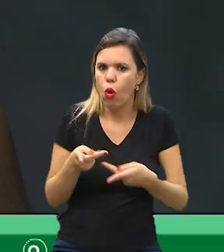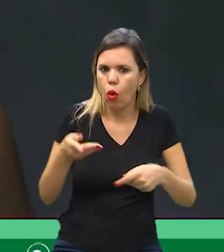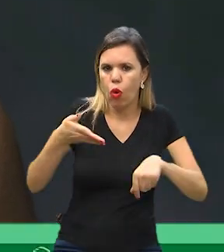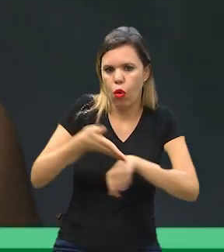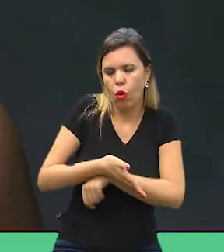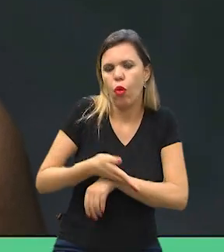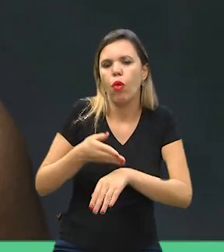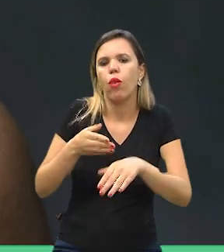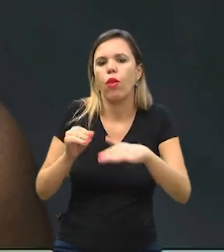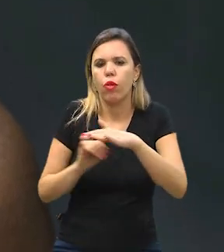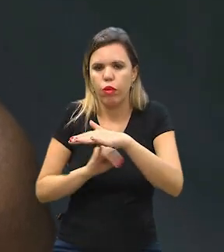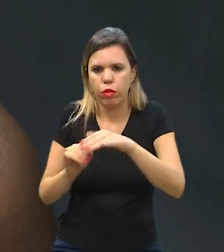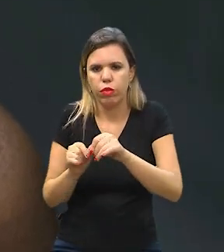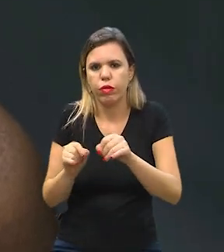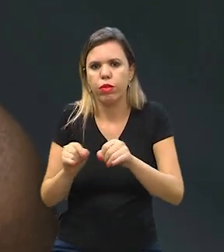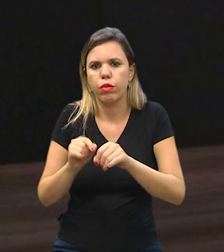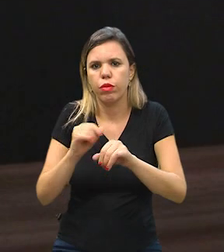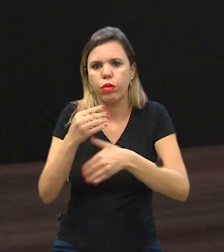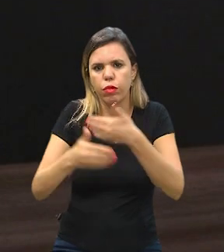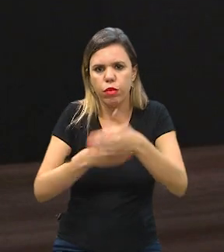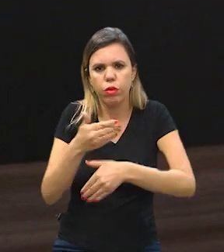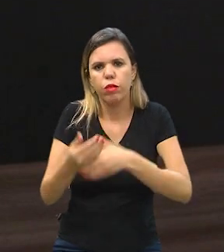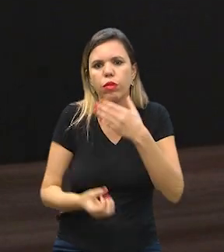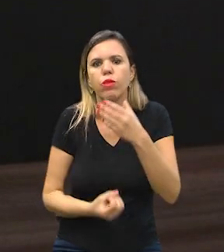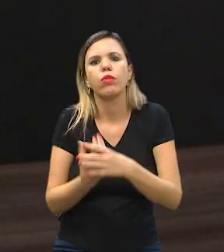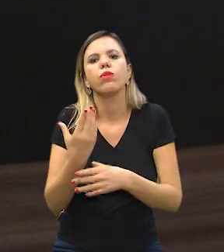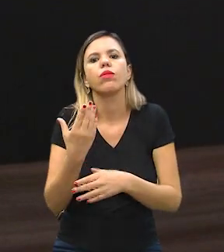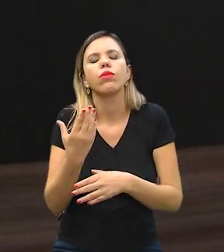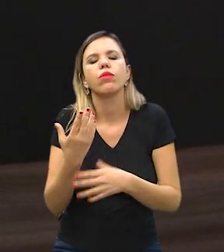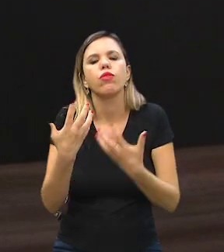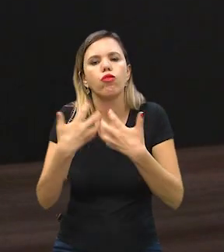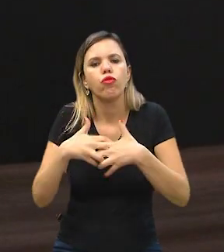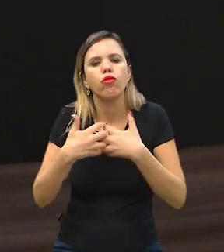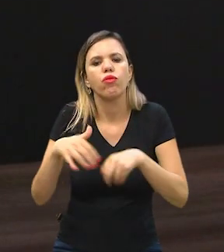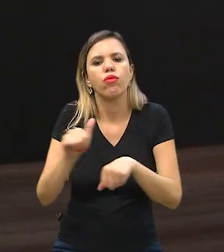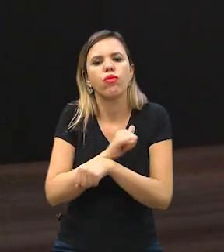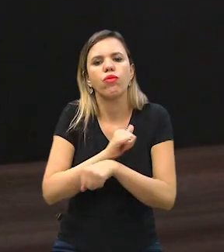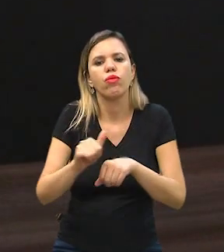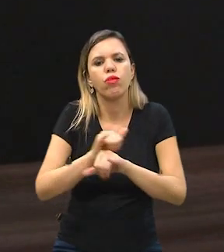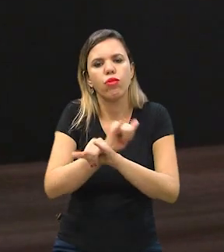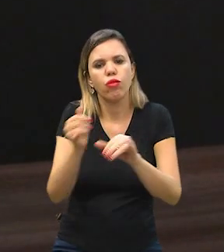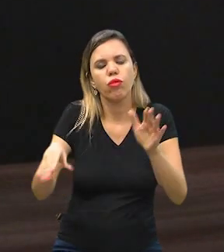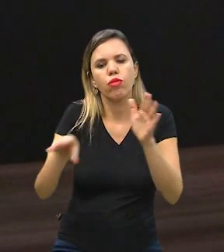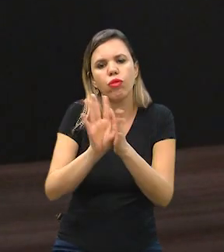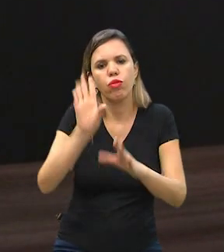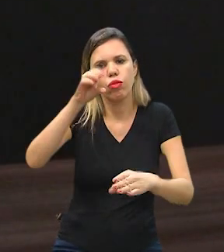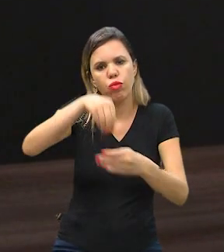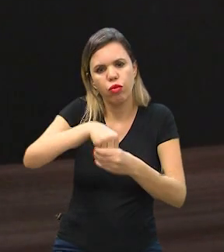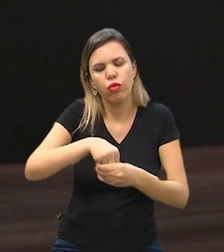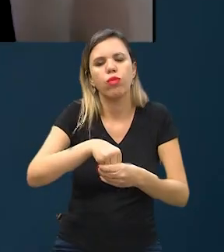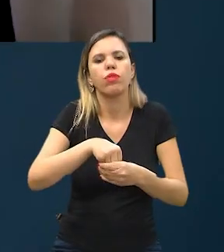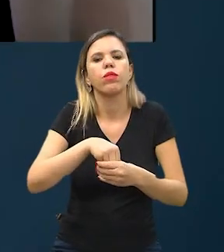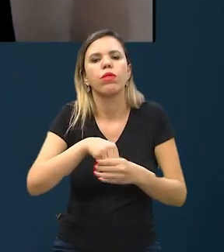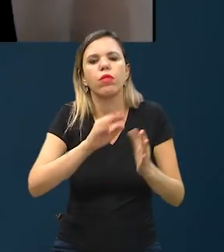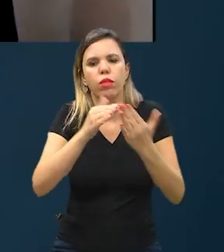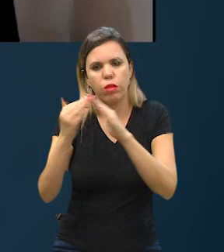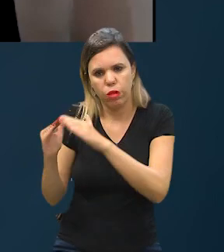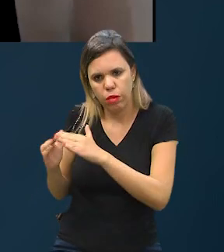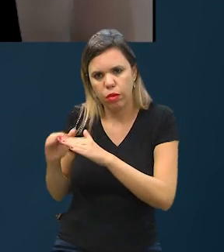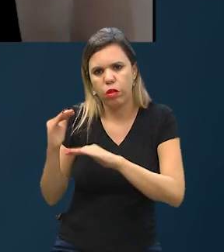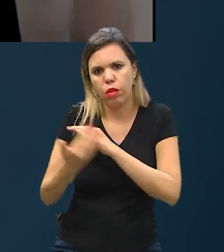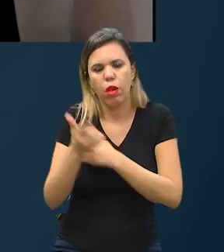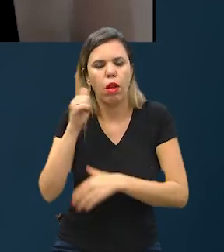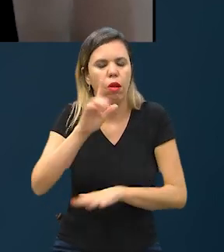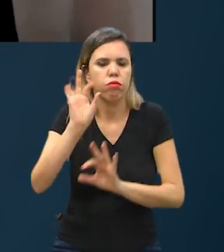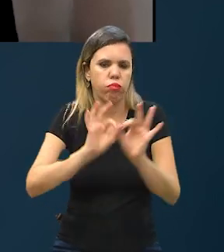parte desse processo da campanha, criando mecanismos para que essa campanha chegasse dentro das quebradas. Então, a gente